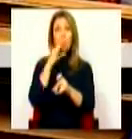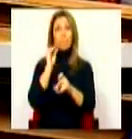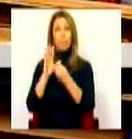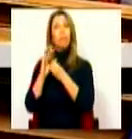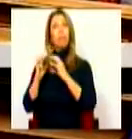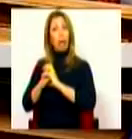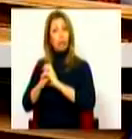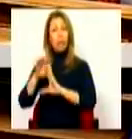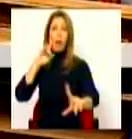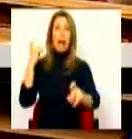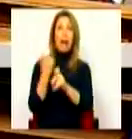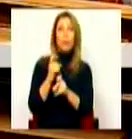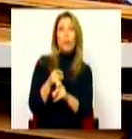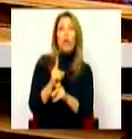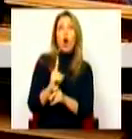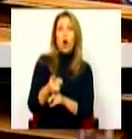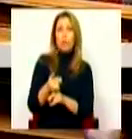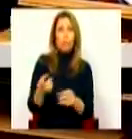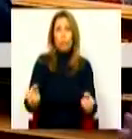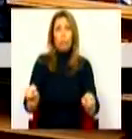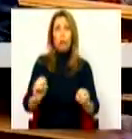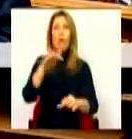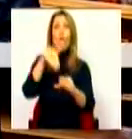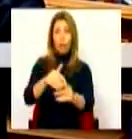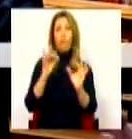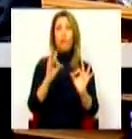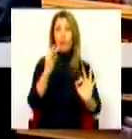Depósitos, auditoria essa que não teve o voto favorável do PSD.